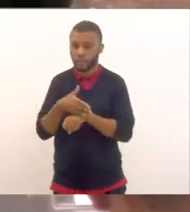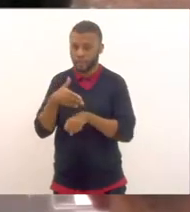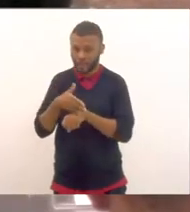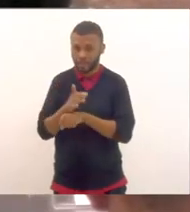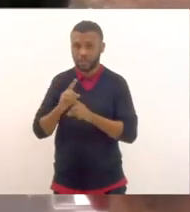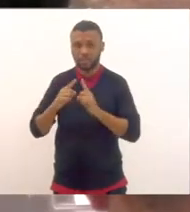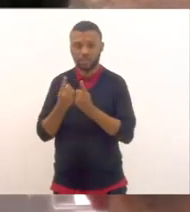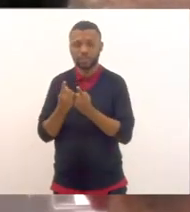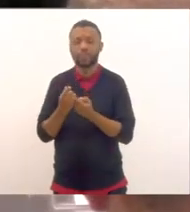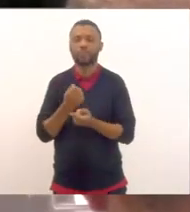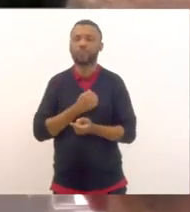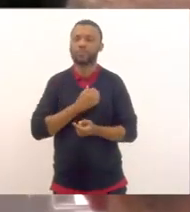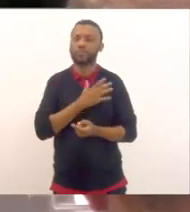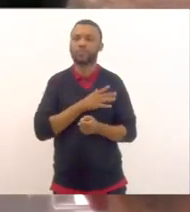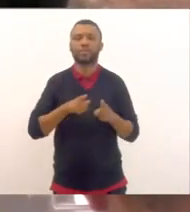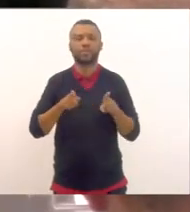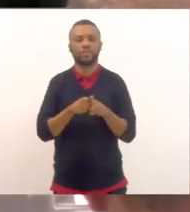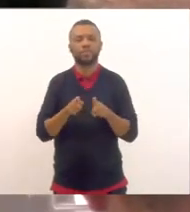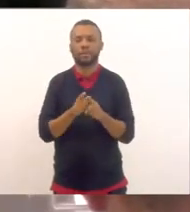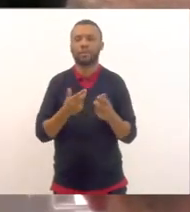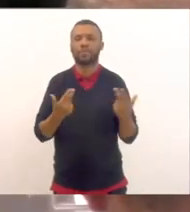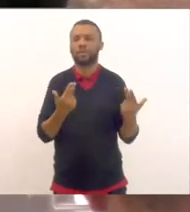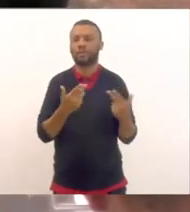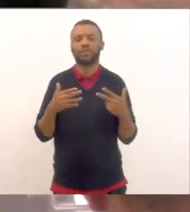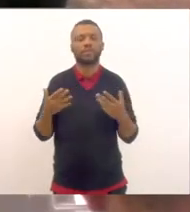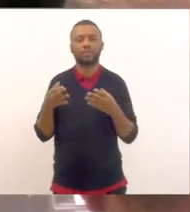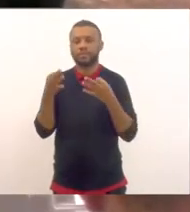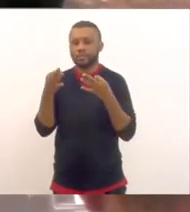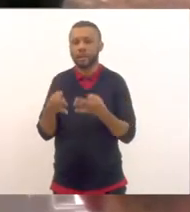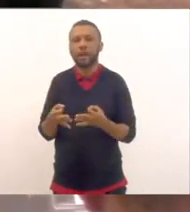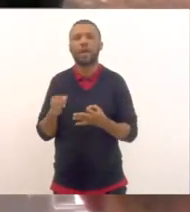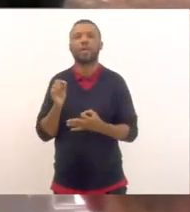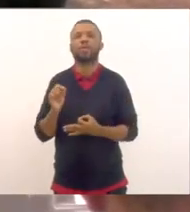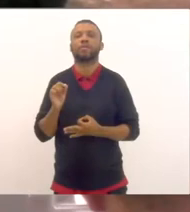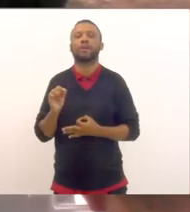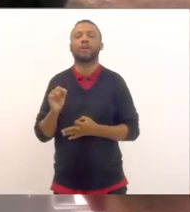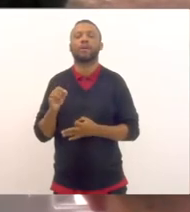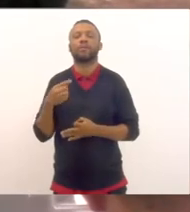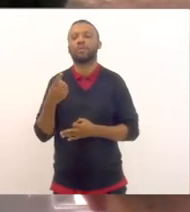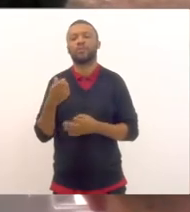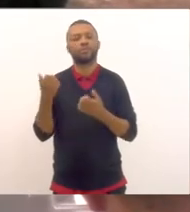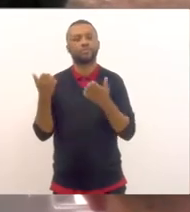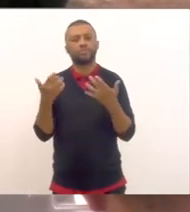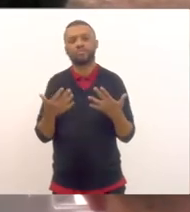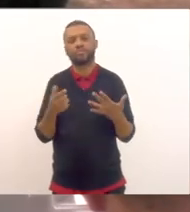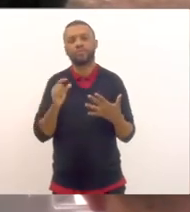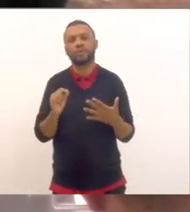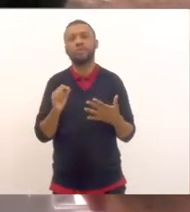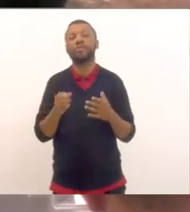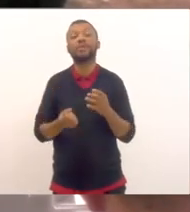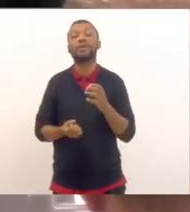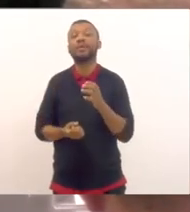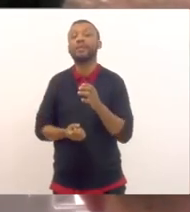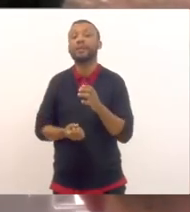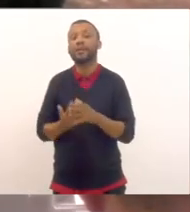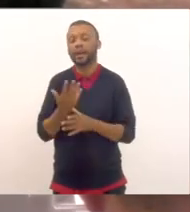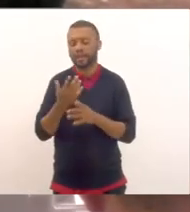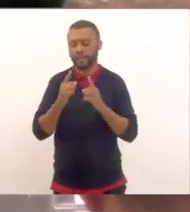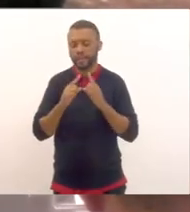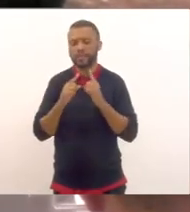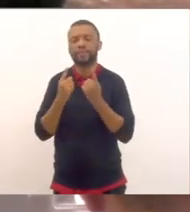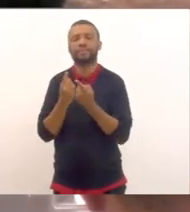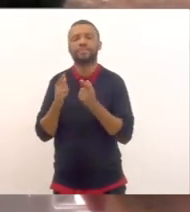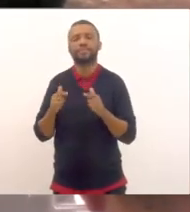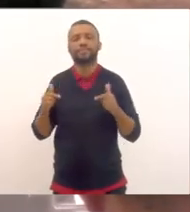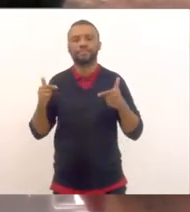André também ainda não participou da reunião efetivamente já estão colocando aqui que foi criada esta força a saber